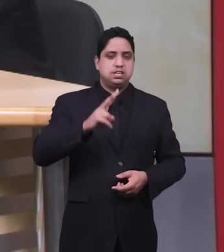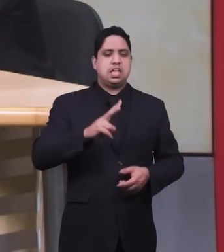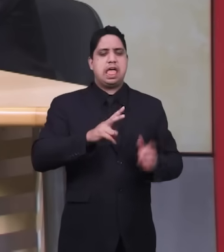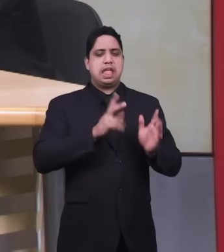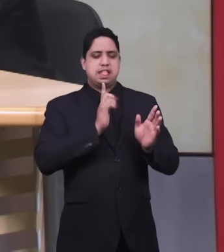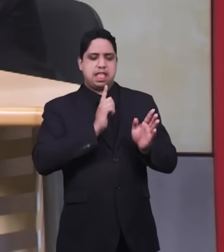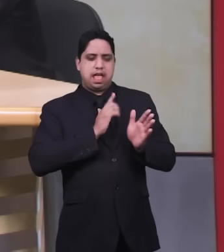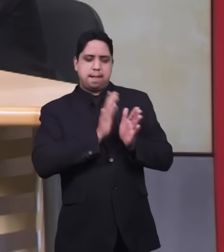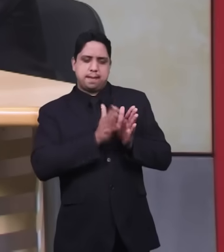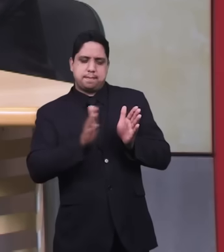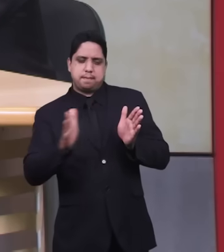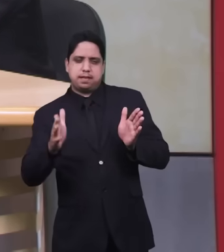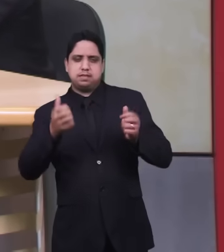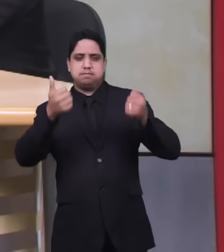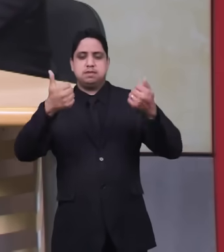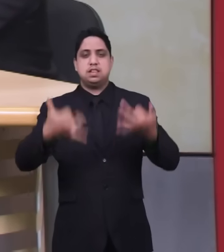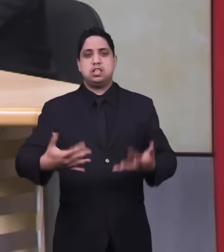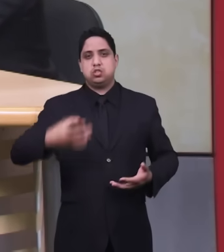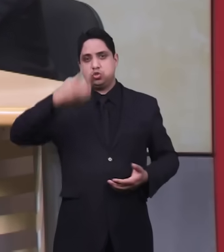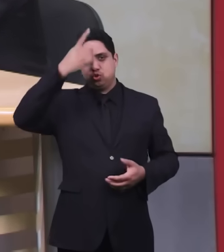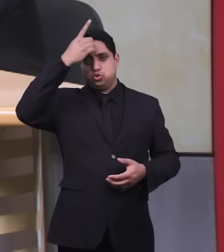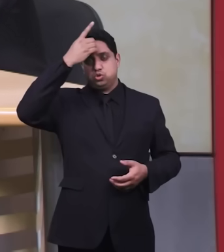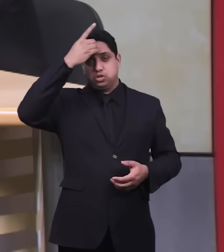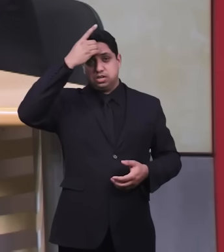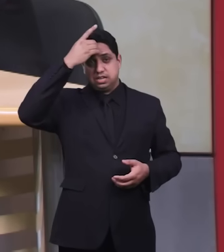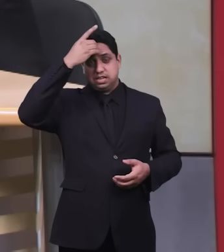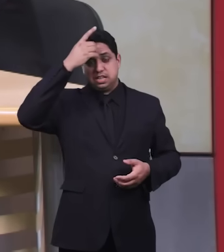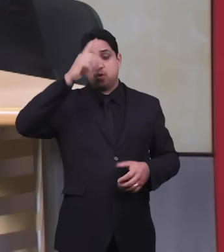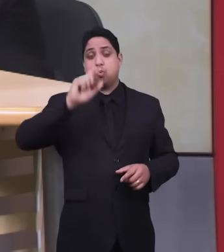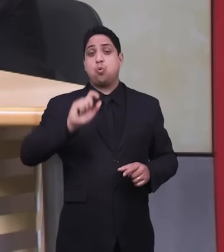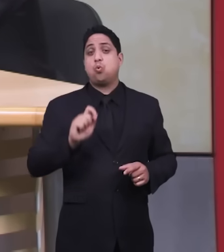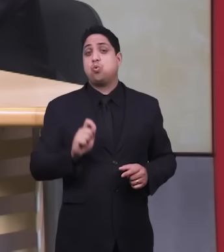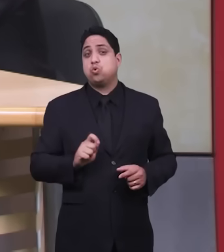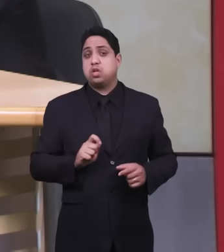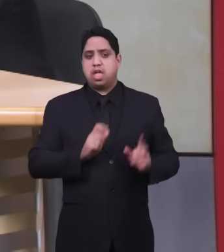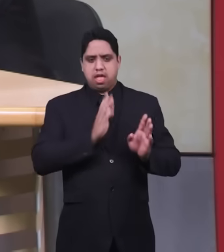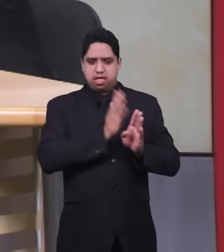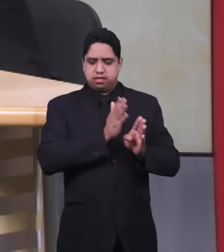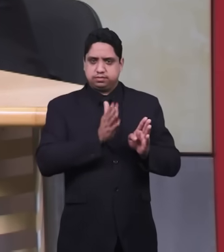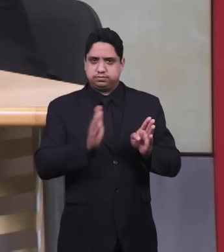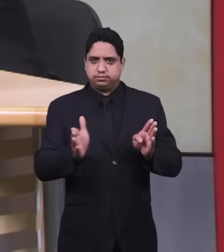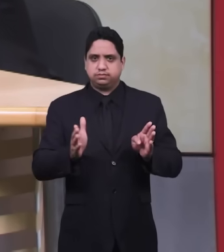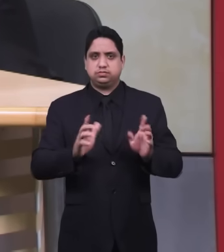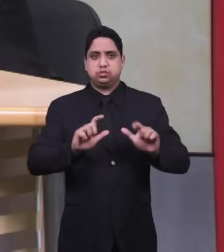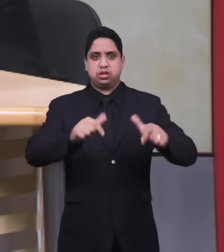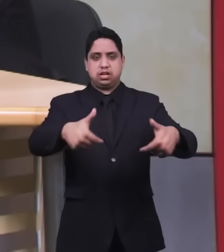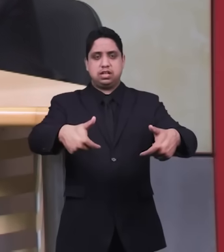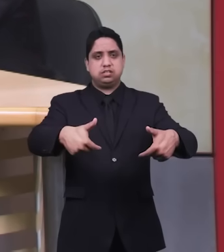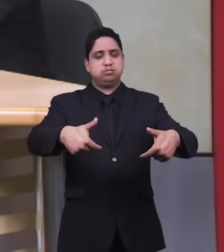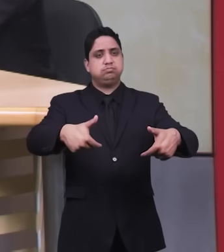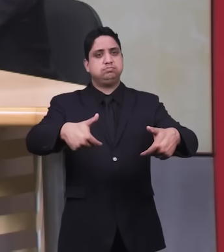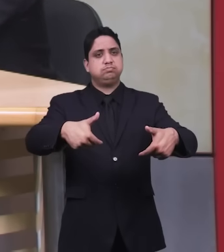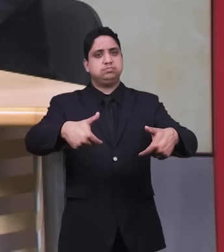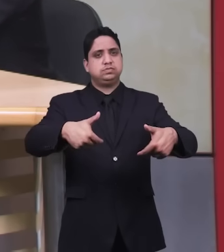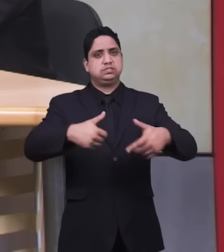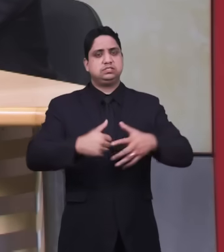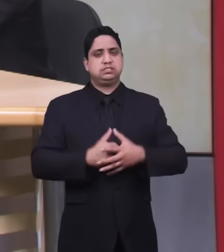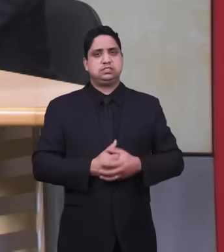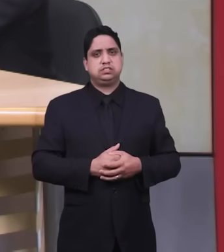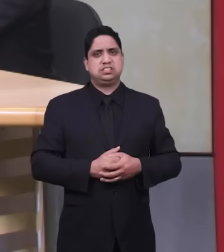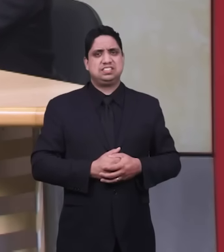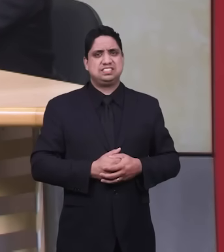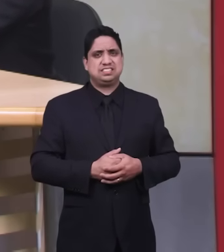a sequência depois, são os dons espirituais que seguem. É a sequência. São os atos que um não atropela o